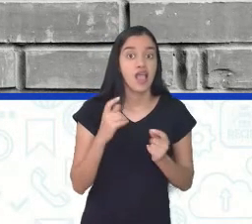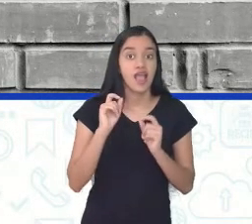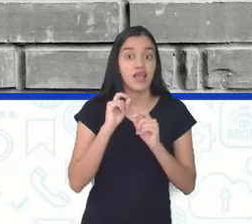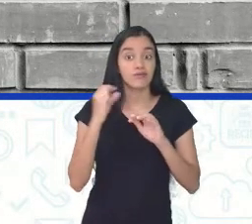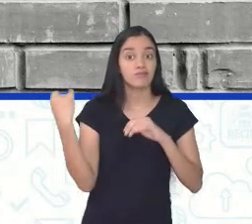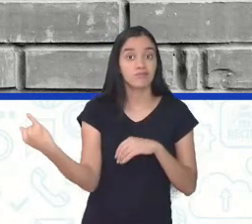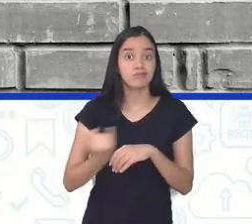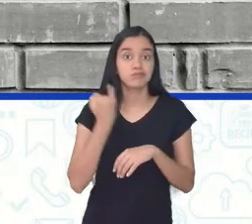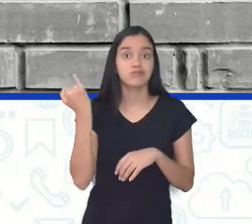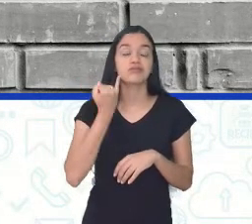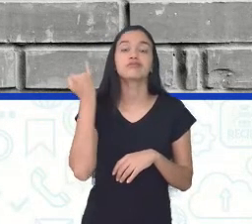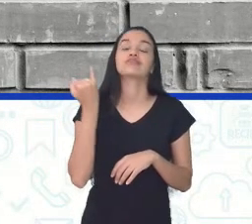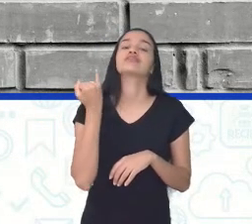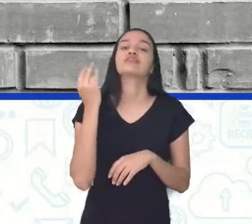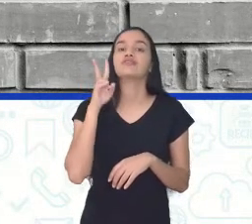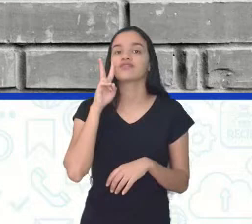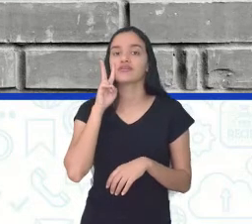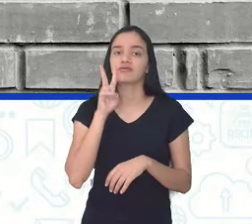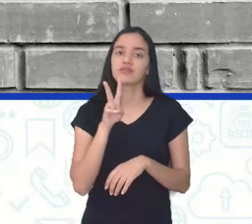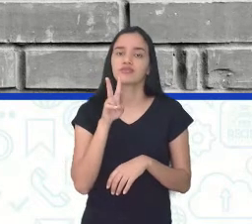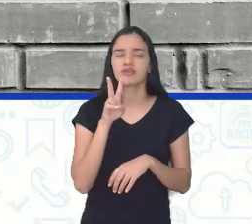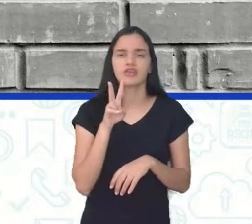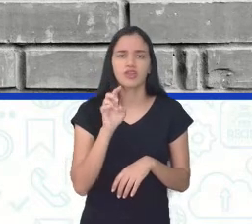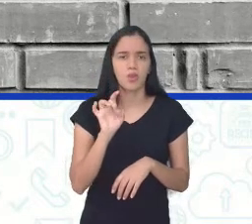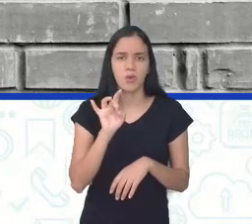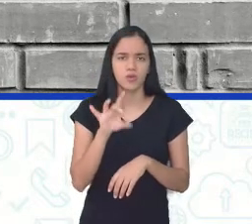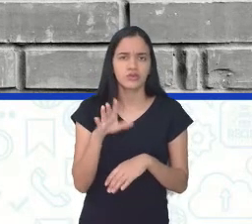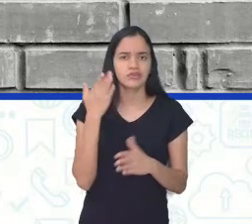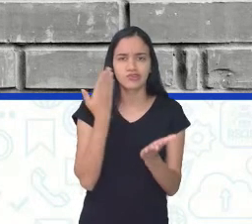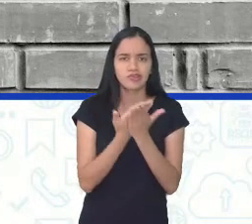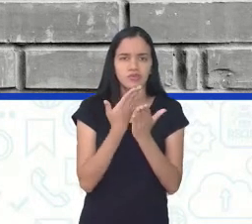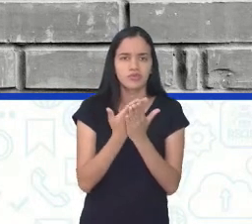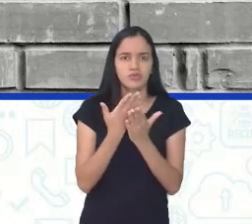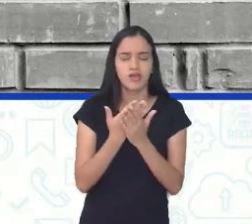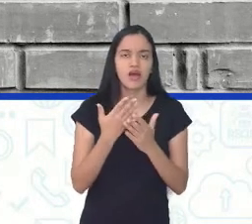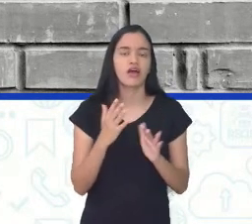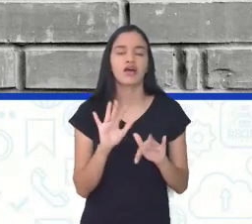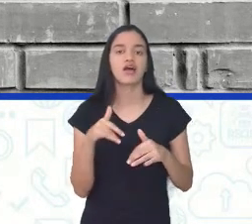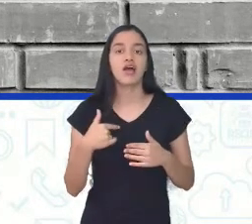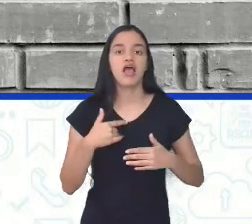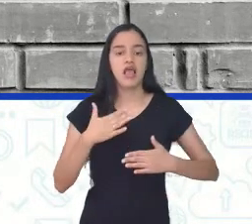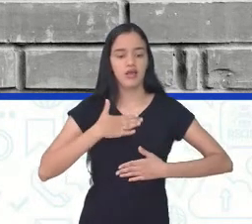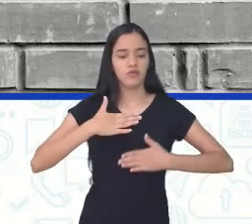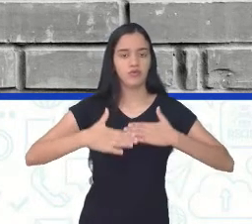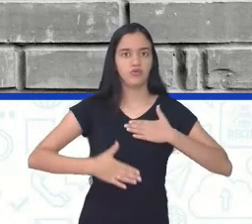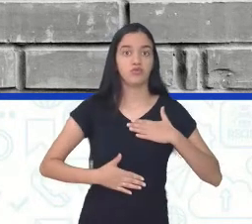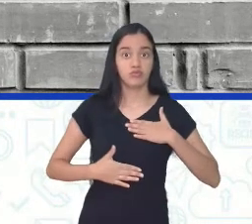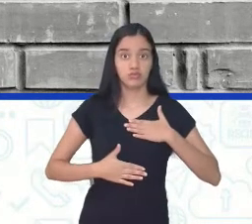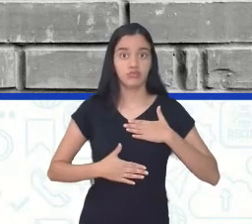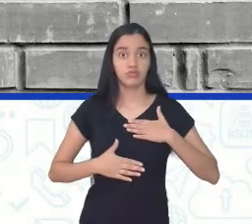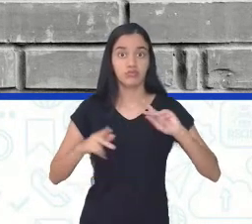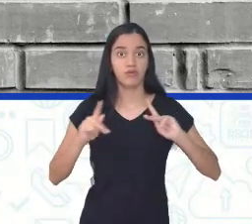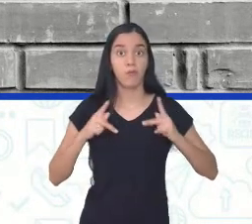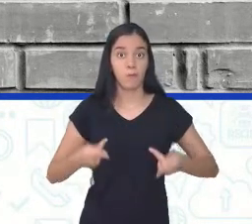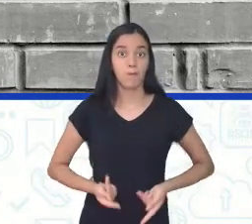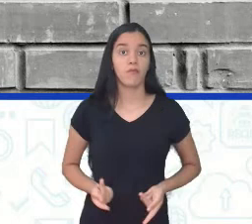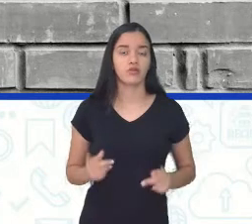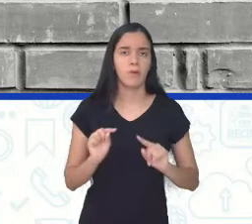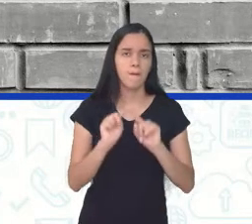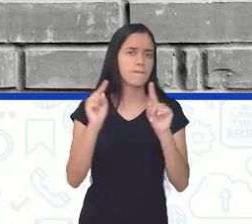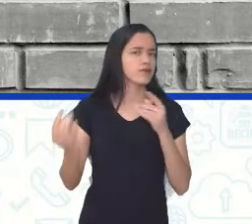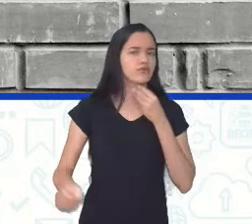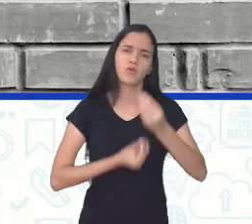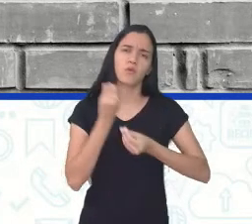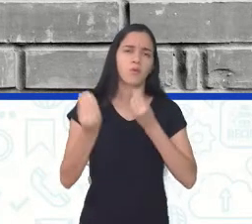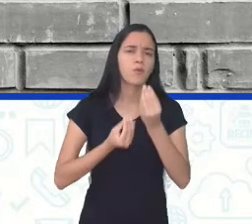muito importantes e a gente vai ver que não só a gente vai estudar a anatomia de cada um deles, mas também como é que a gente